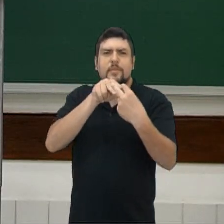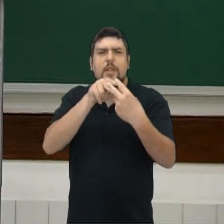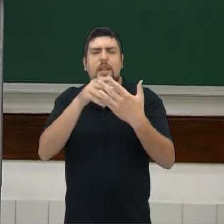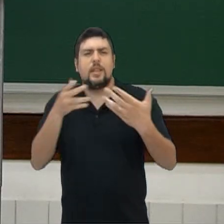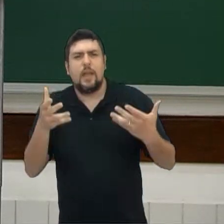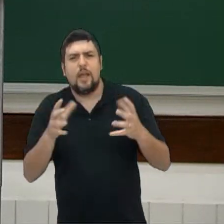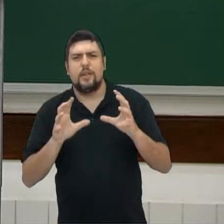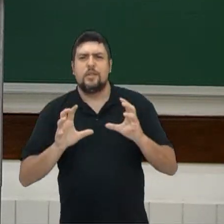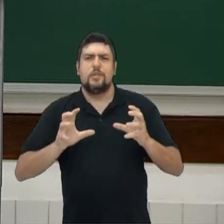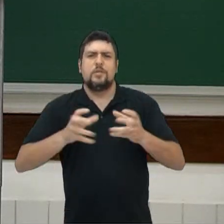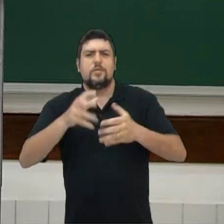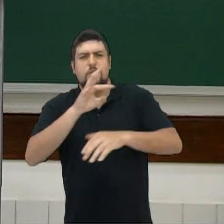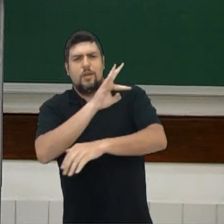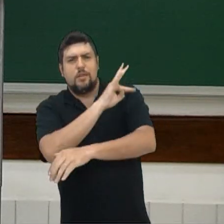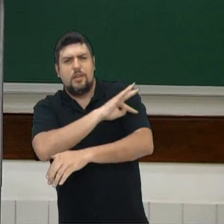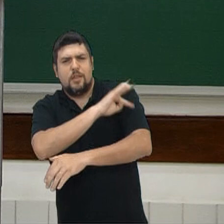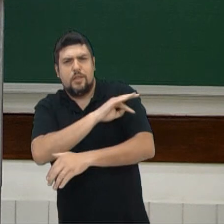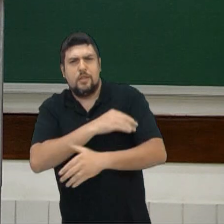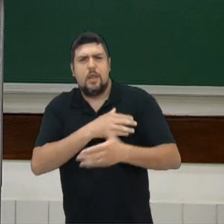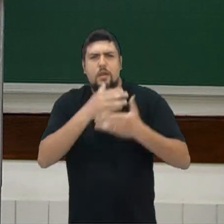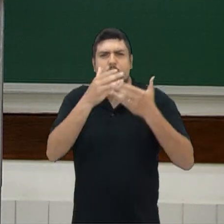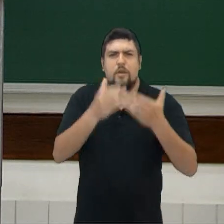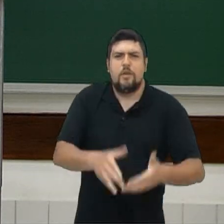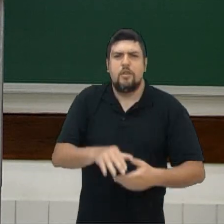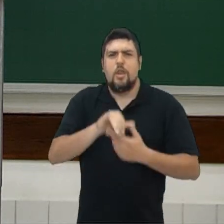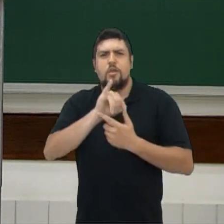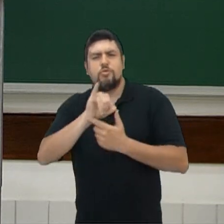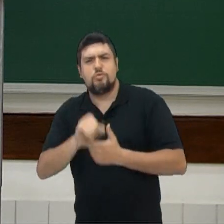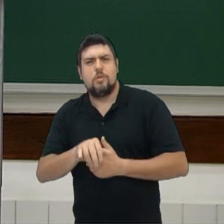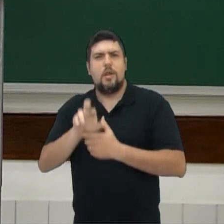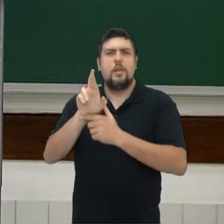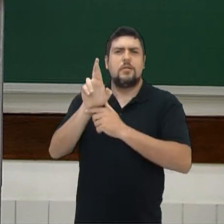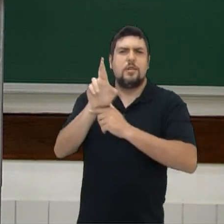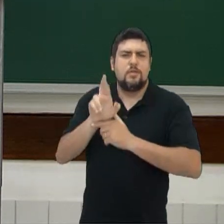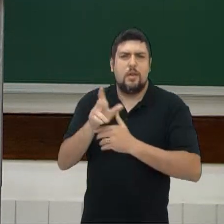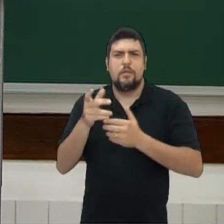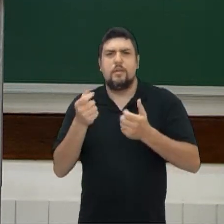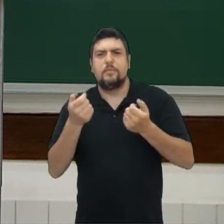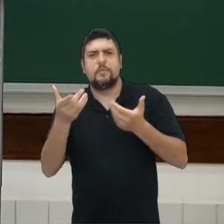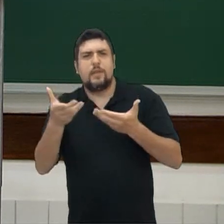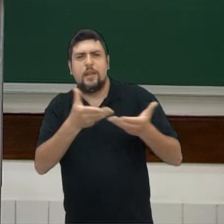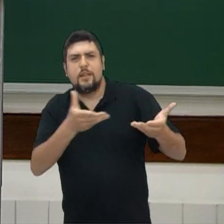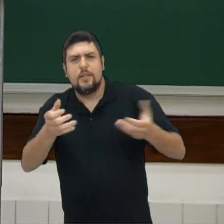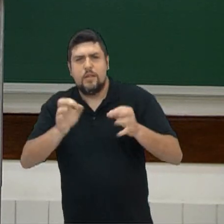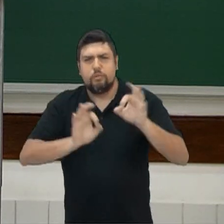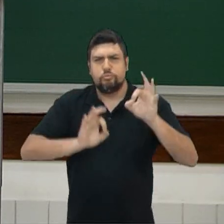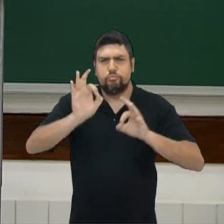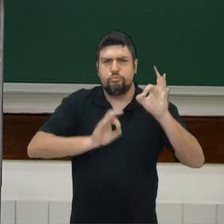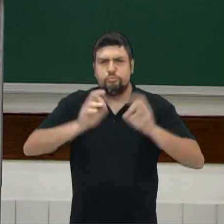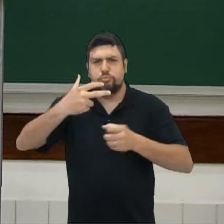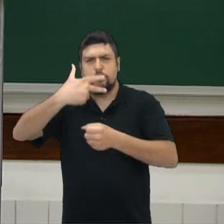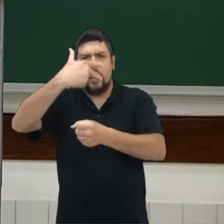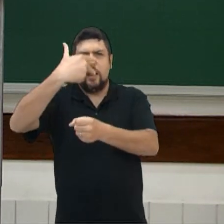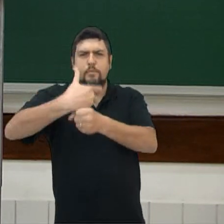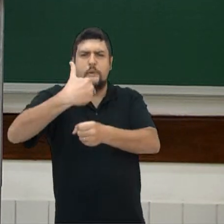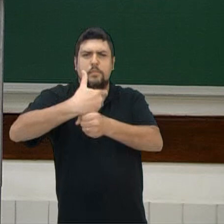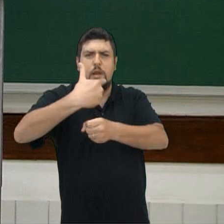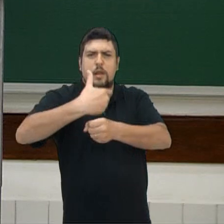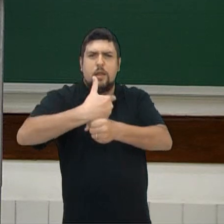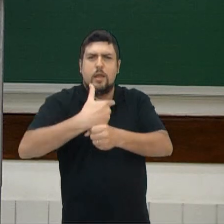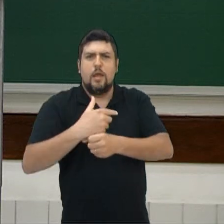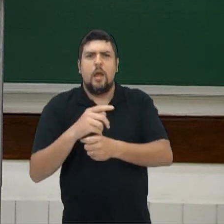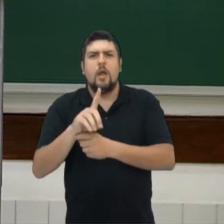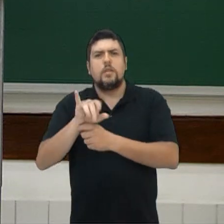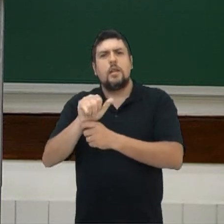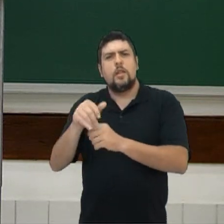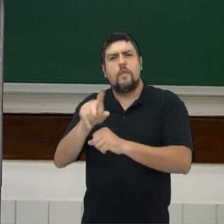produção maravilhosa, ao Jonathan, ao seu Rubens, que estão aí controlando a produção na câmera, na edição, ao